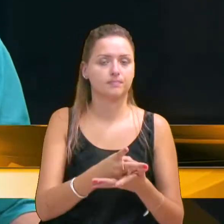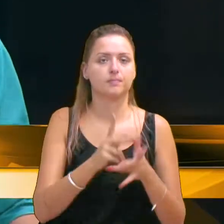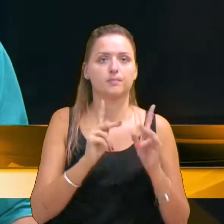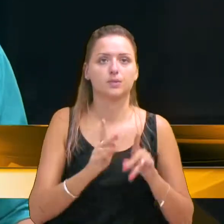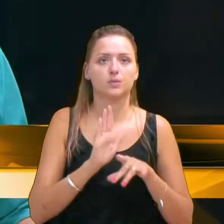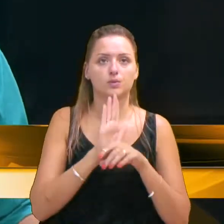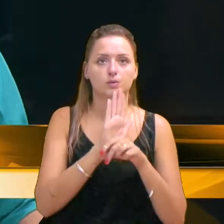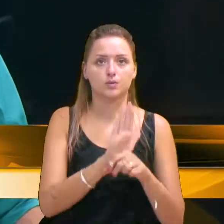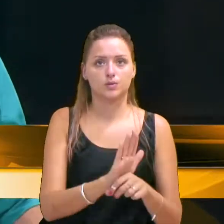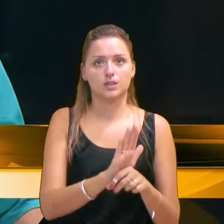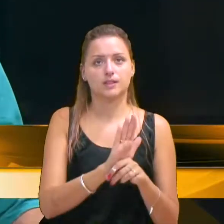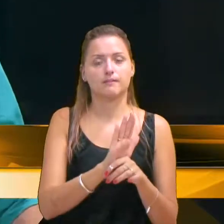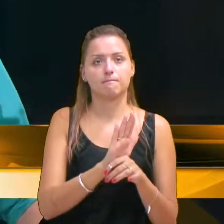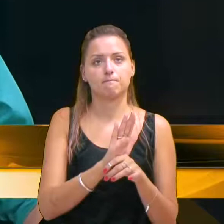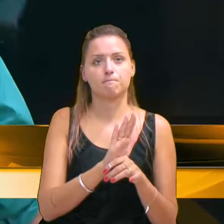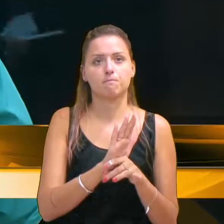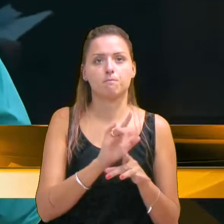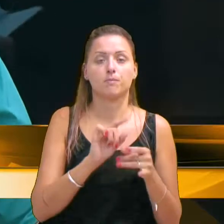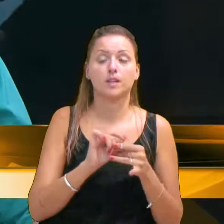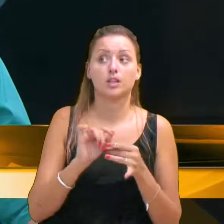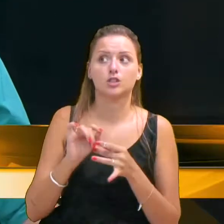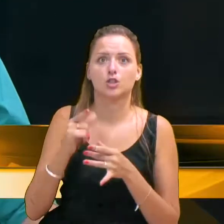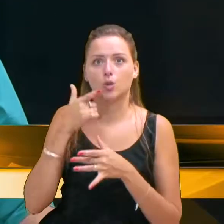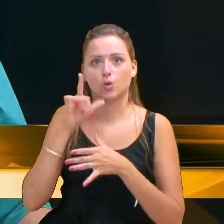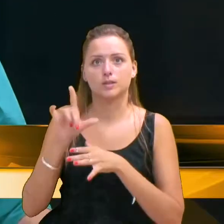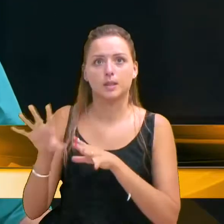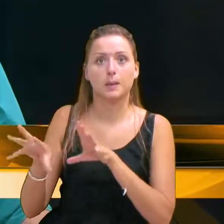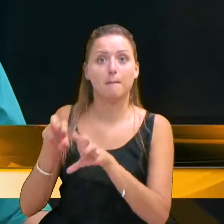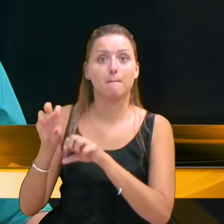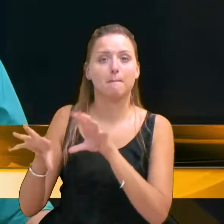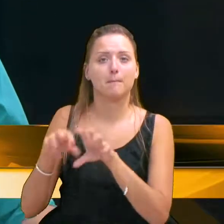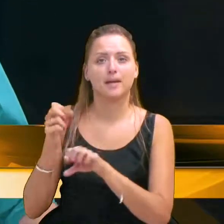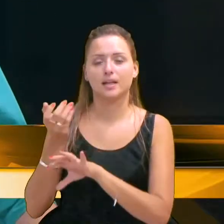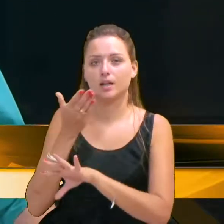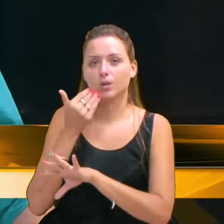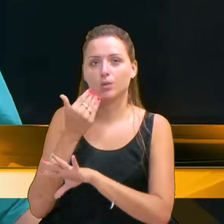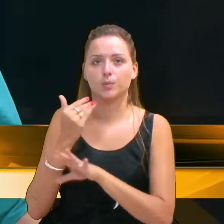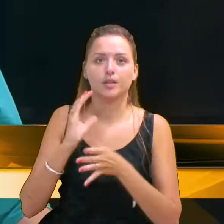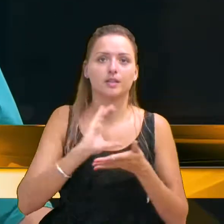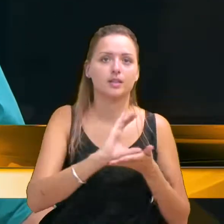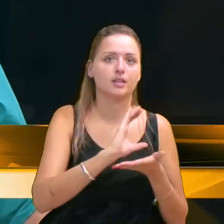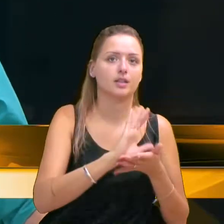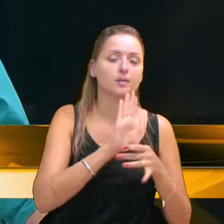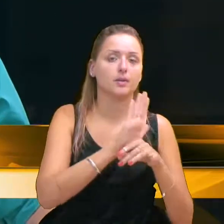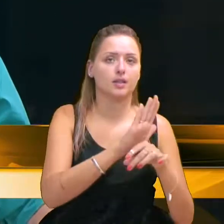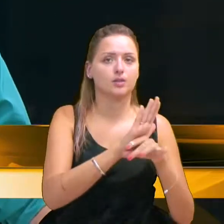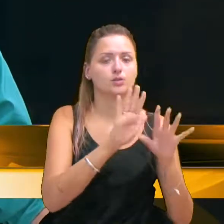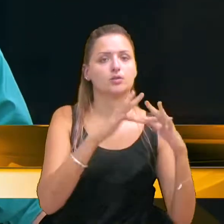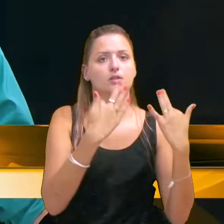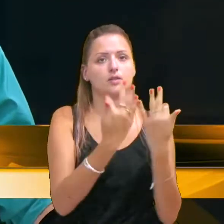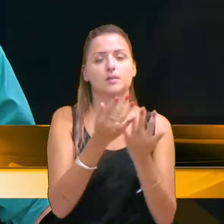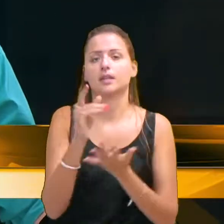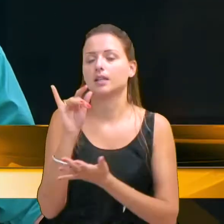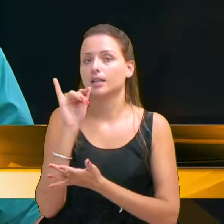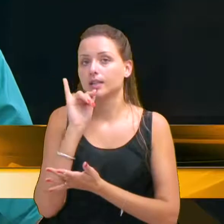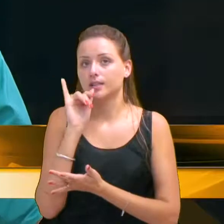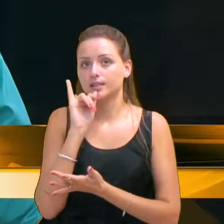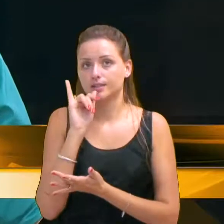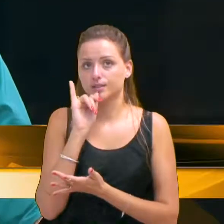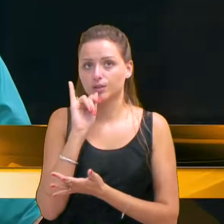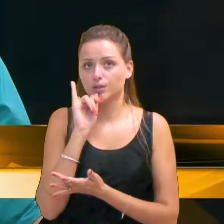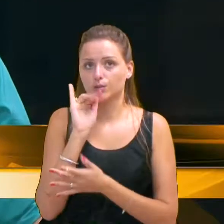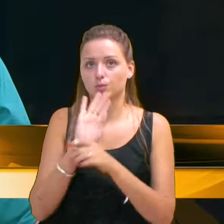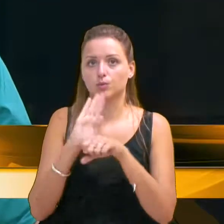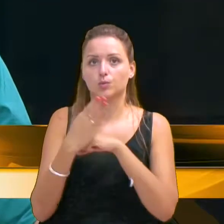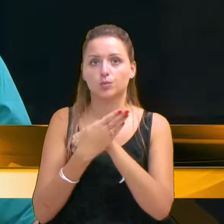que se sujeitam a fazer esse trabalho de arrecadar várias coisas que podem ajudar essas famílias. Um exemplo é